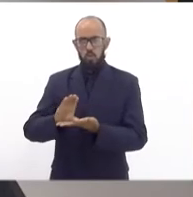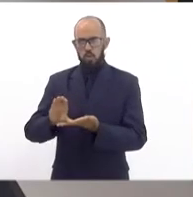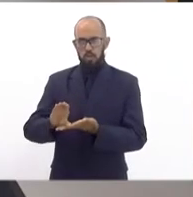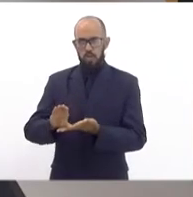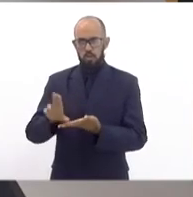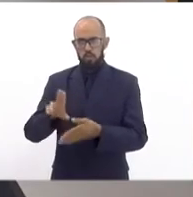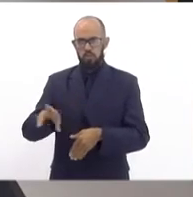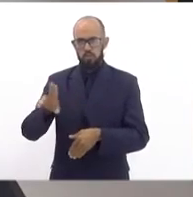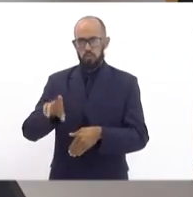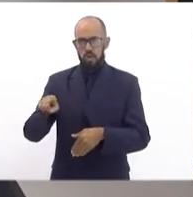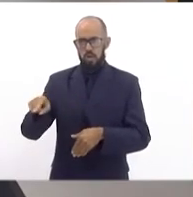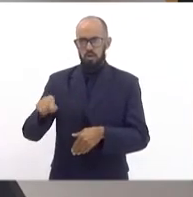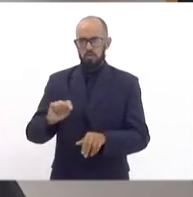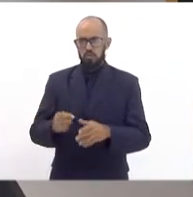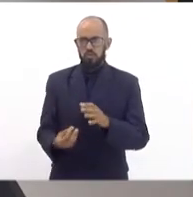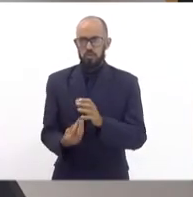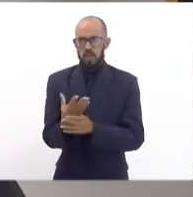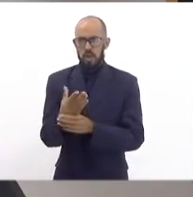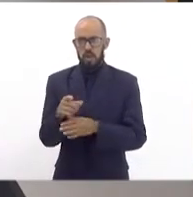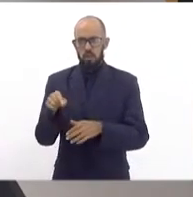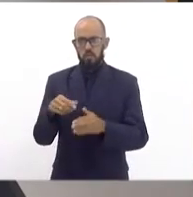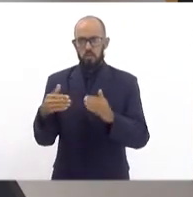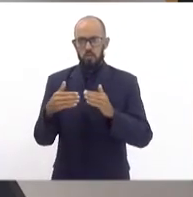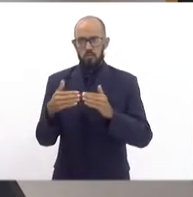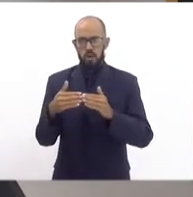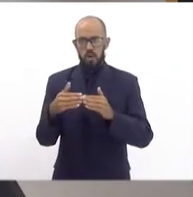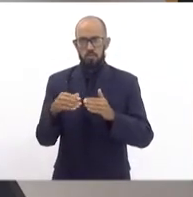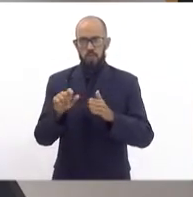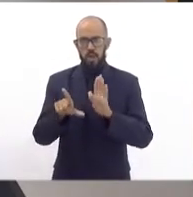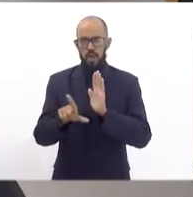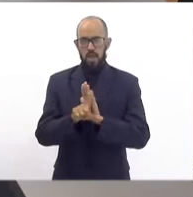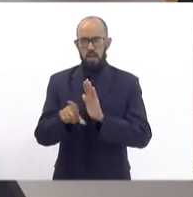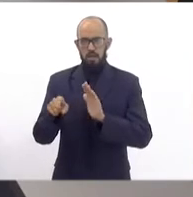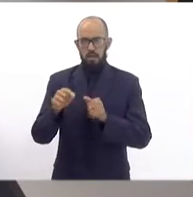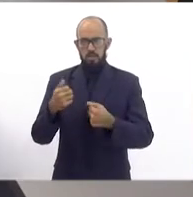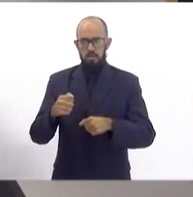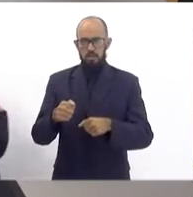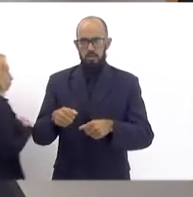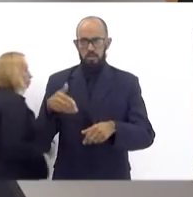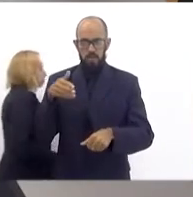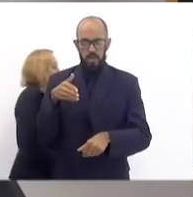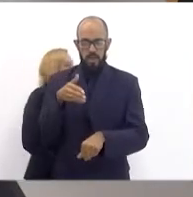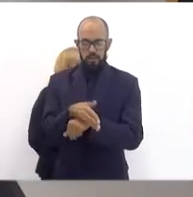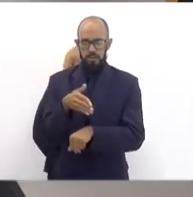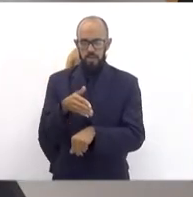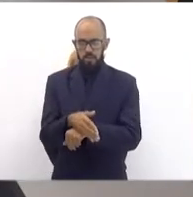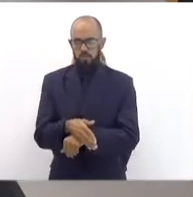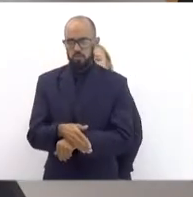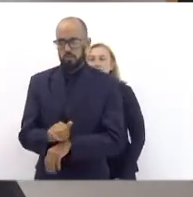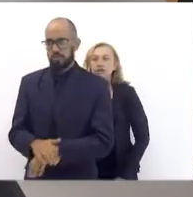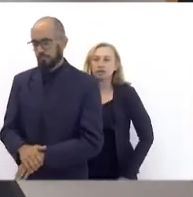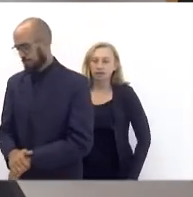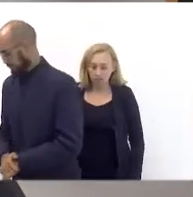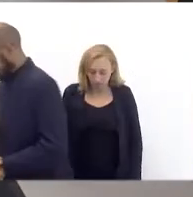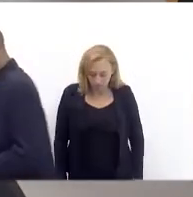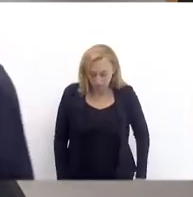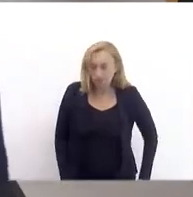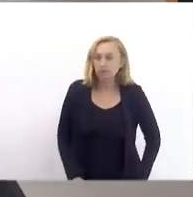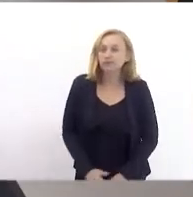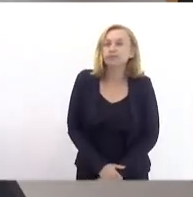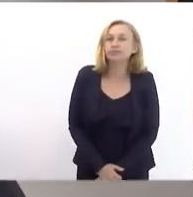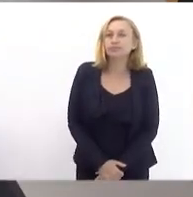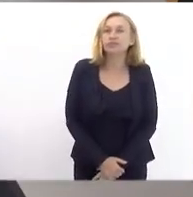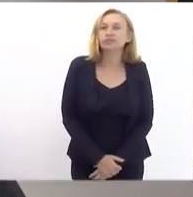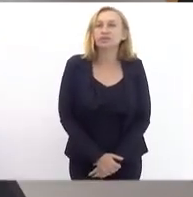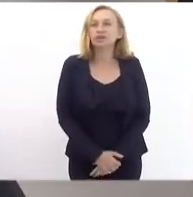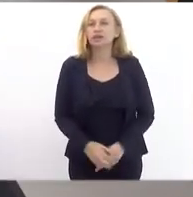né, devidamente constituído na forma da lei, e esse conselho de usuários deve ter assento, né, nas tratativas relativas